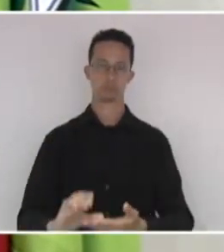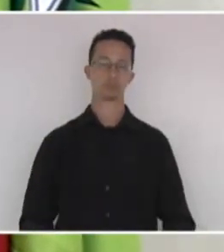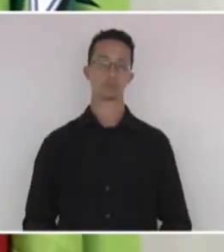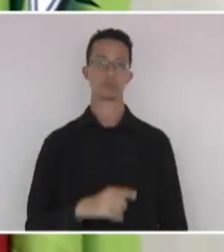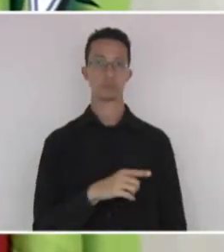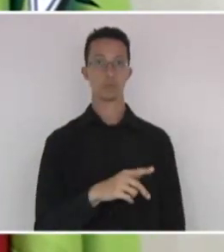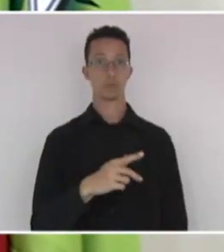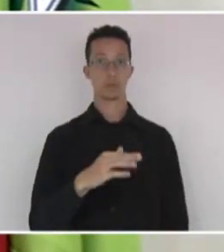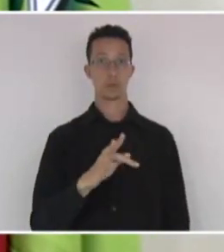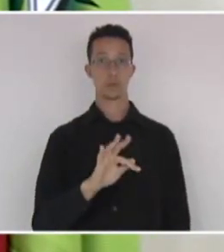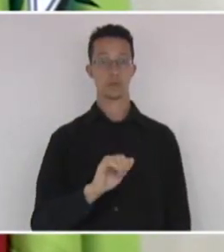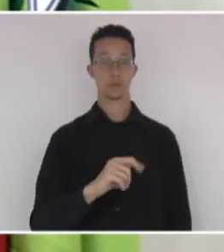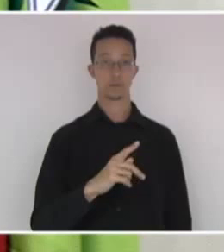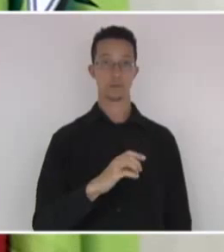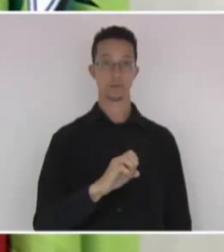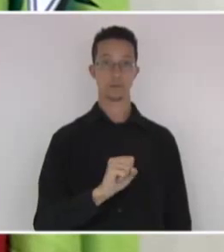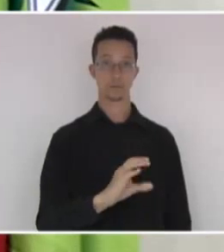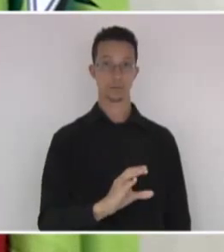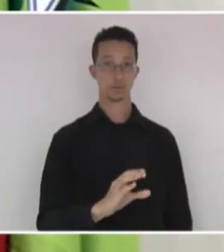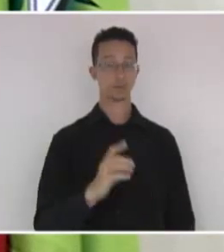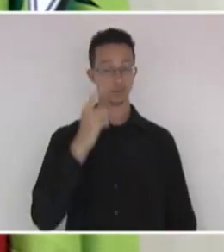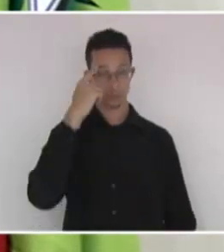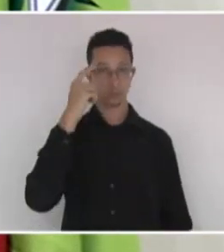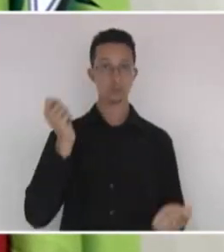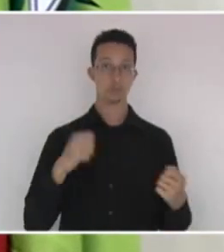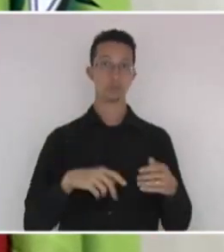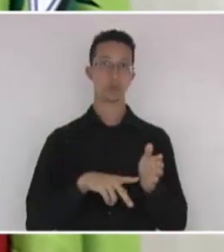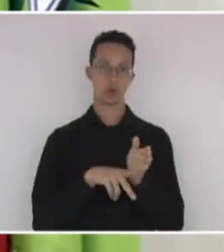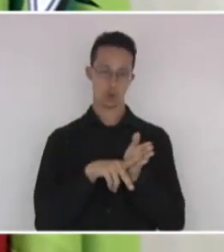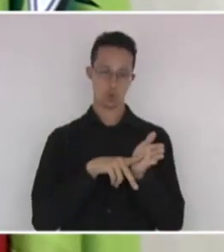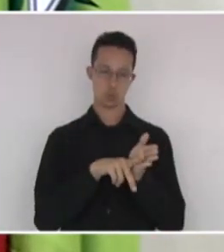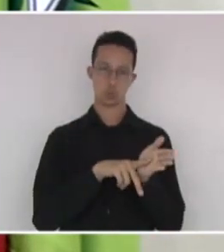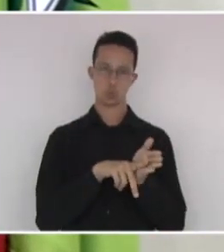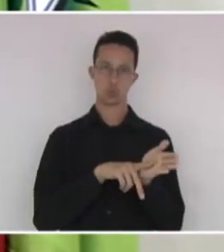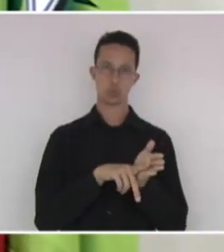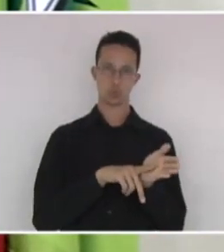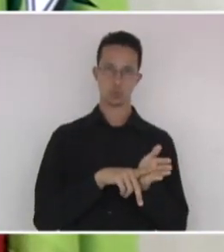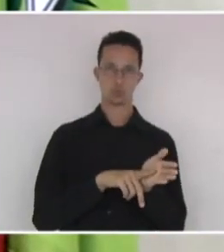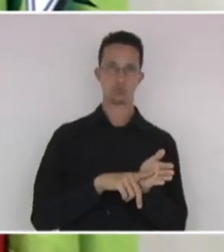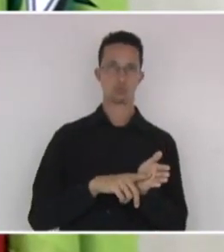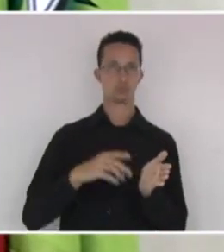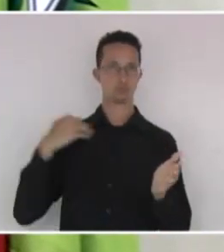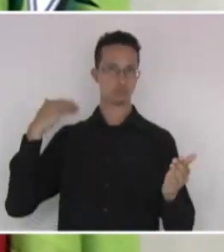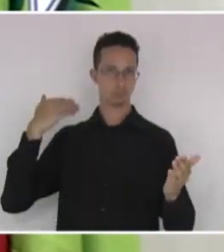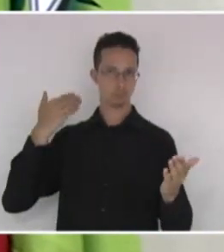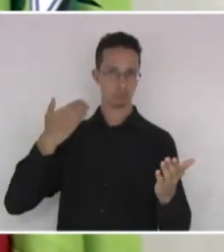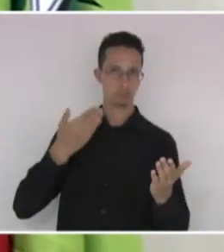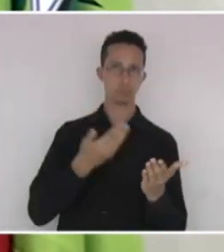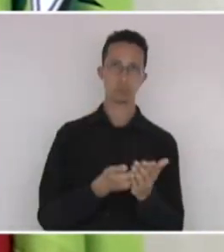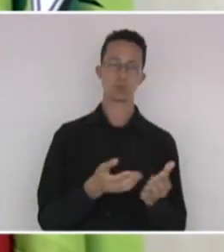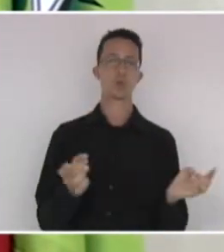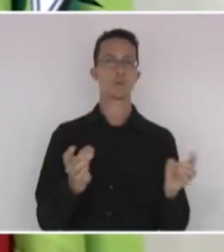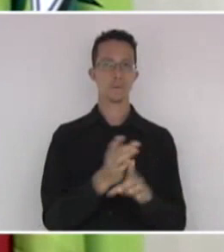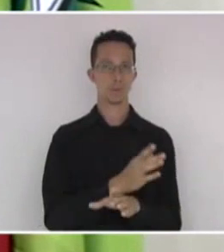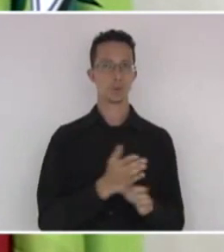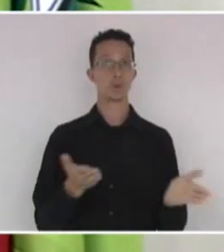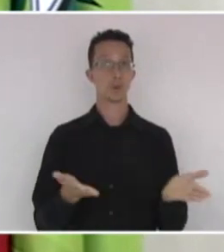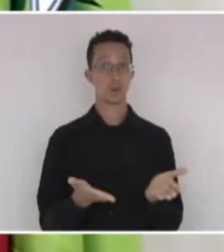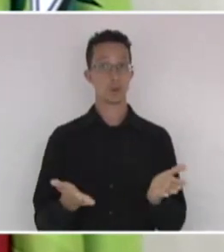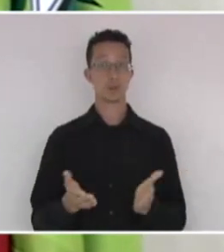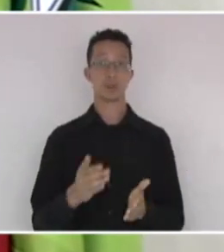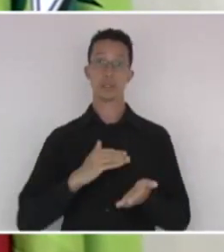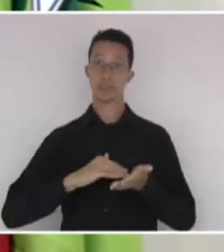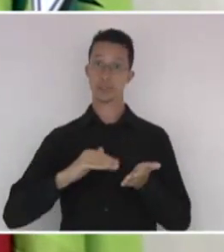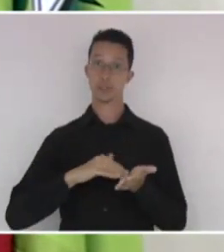tecnológica, nesses últimos 2 anos, e essa missão foi cumprida. Então, é justo que agora a Secretaria de Saúde possa